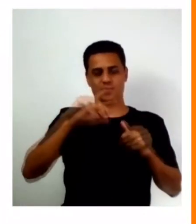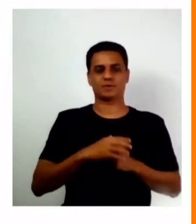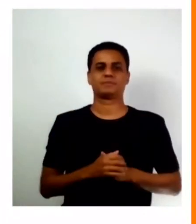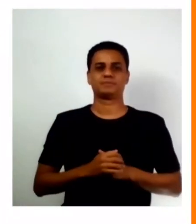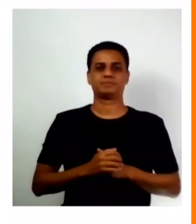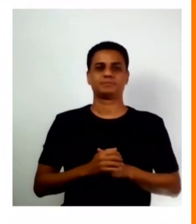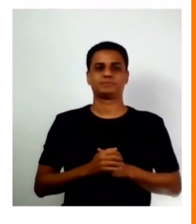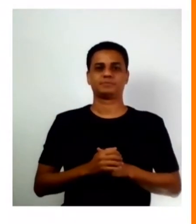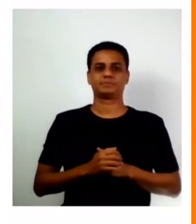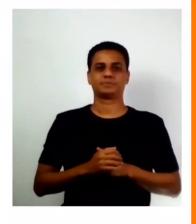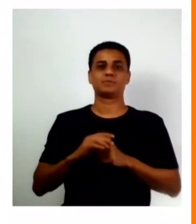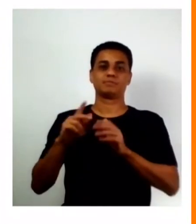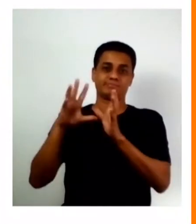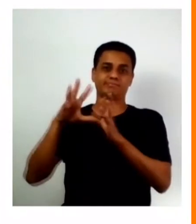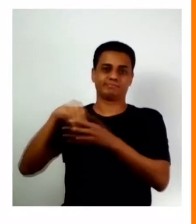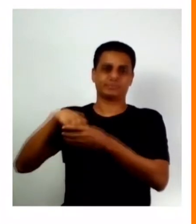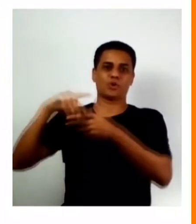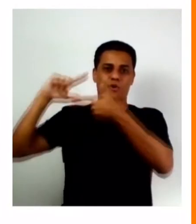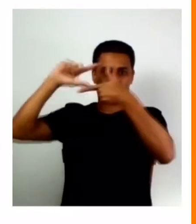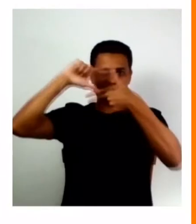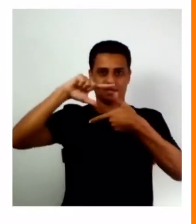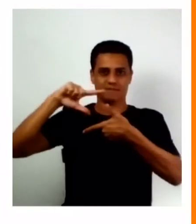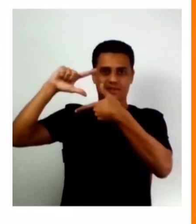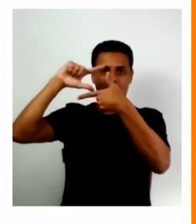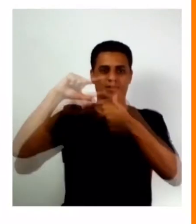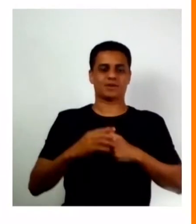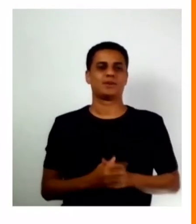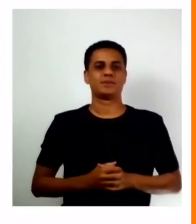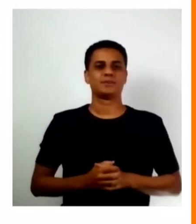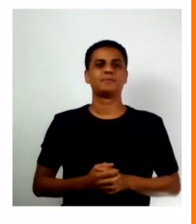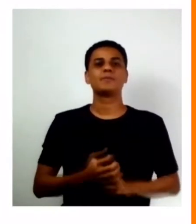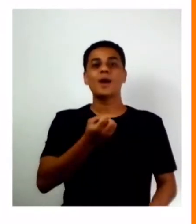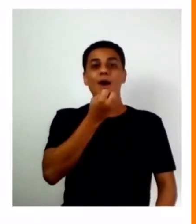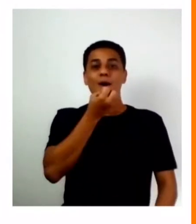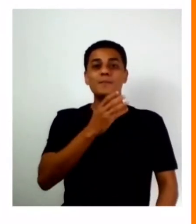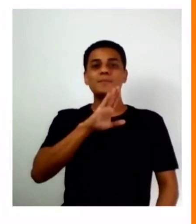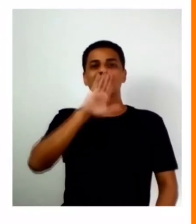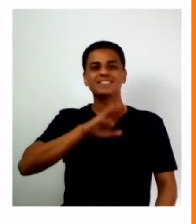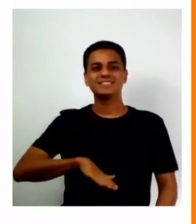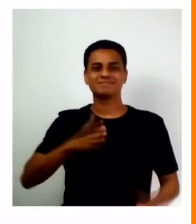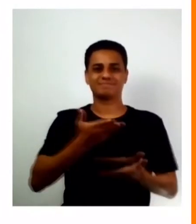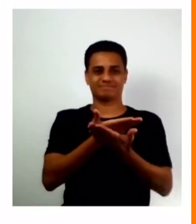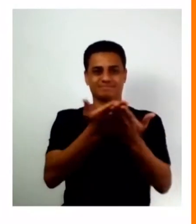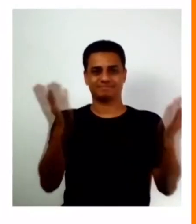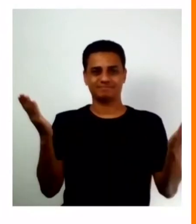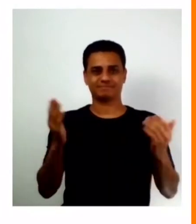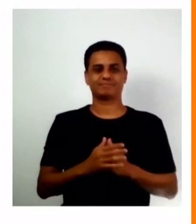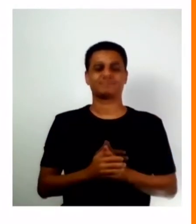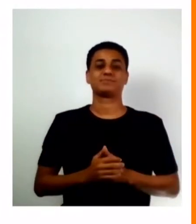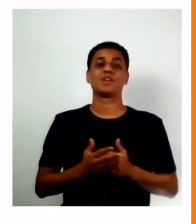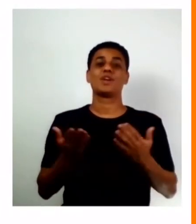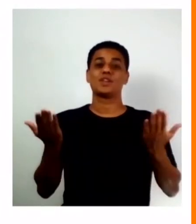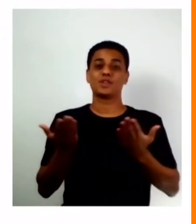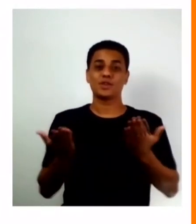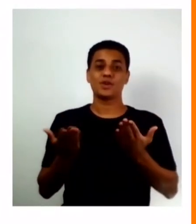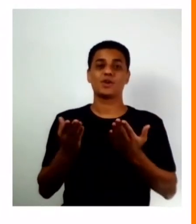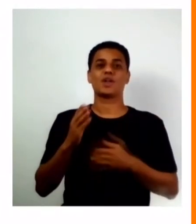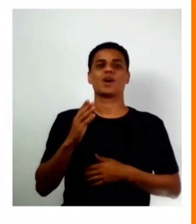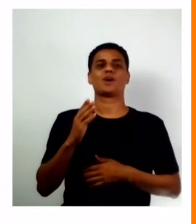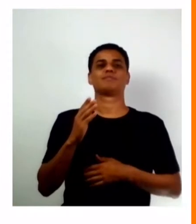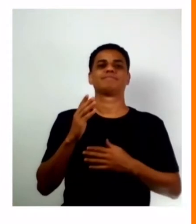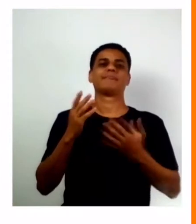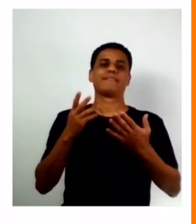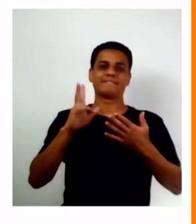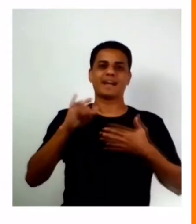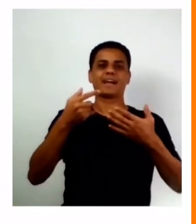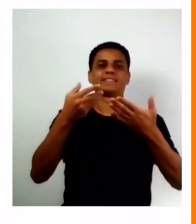tarde. Estamos chegando à última sessão deste curso